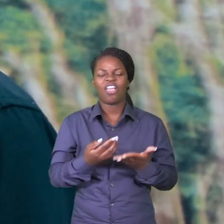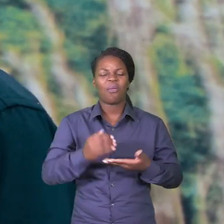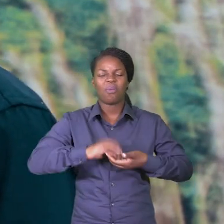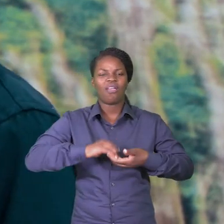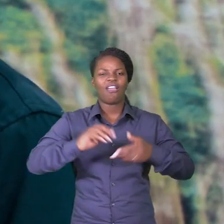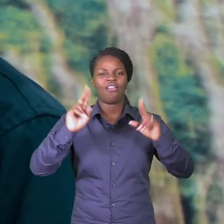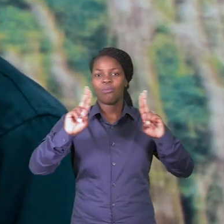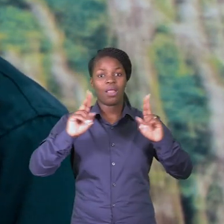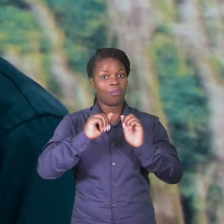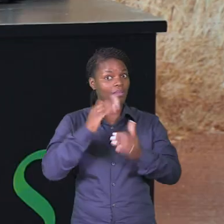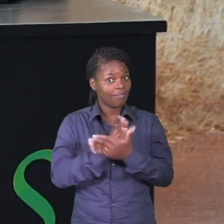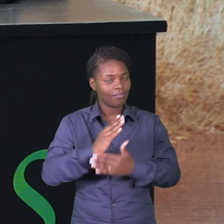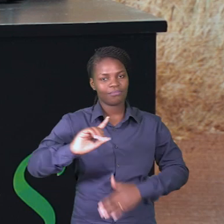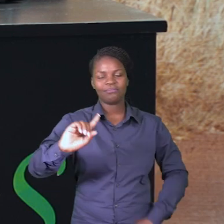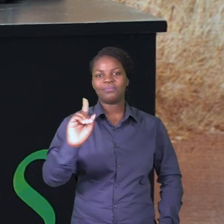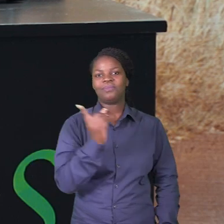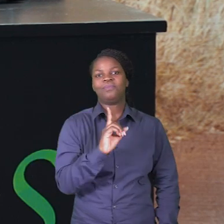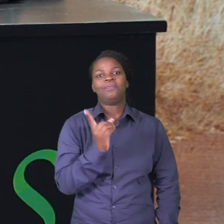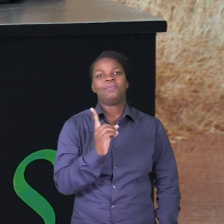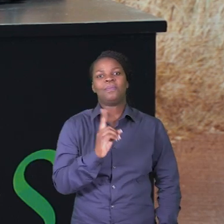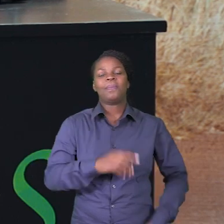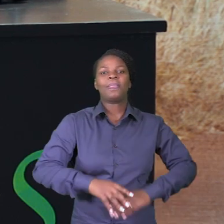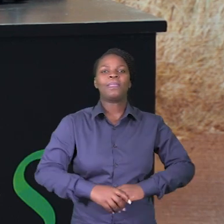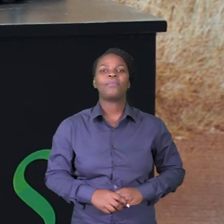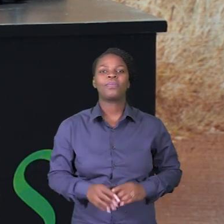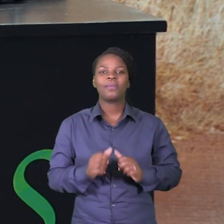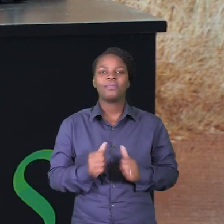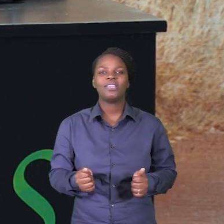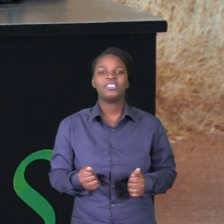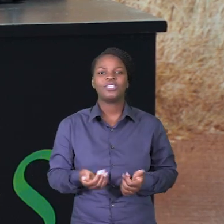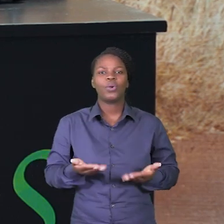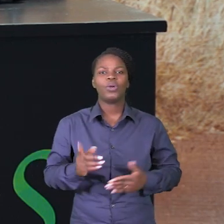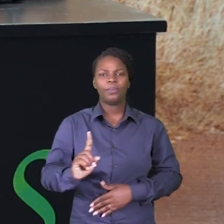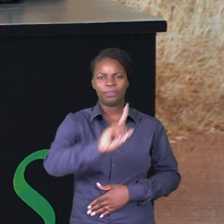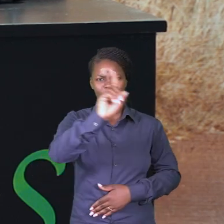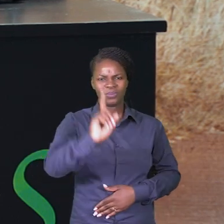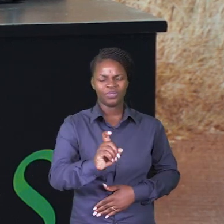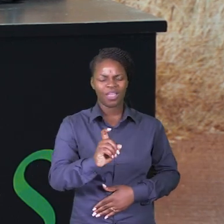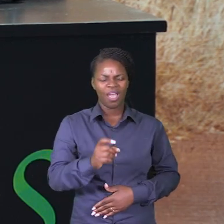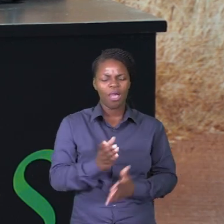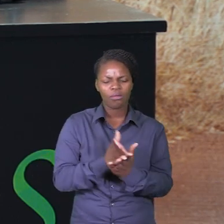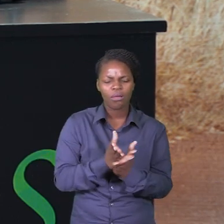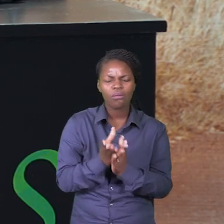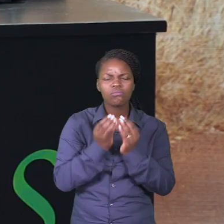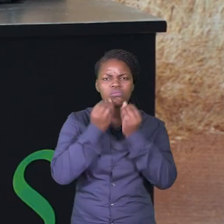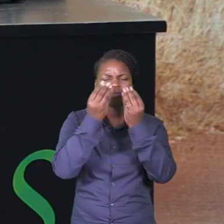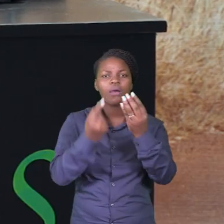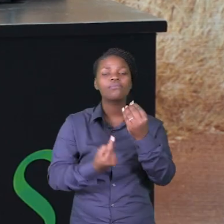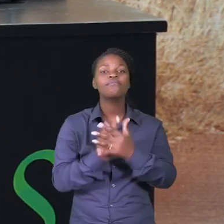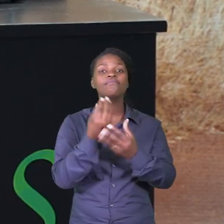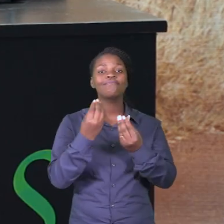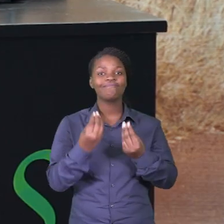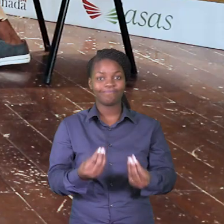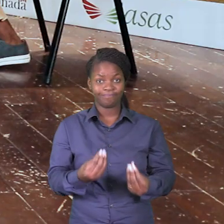Total desta questão do assédio sexual o que é que é o mecanismo multisetorial de uma forma assim muito rápida o que é que é o mecanismo multisetorial e como é que ele funciona ou